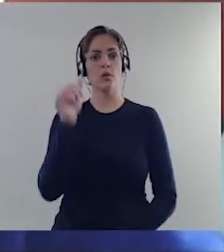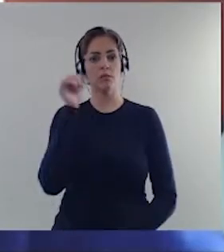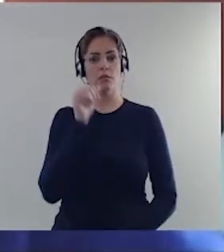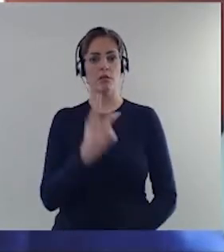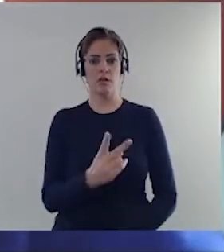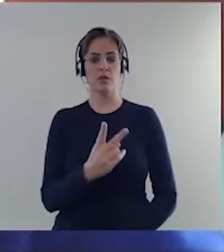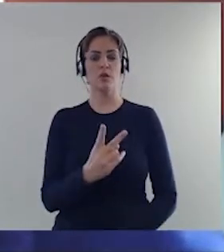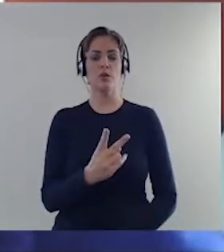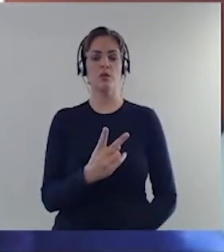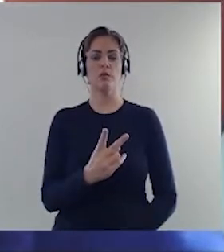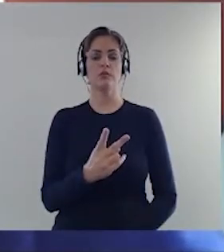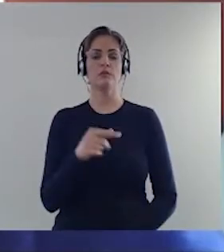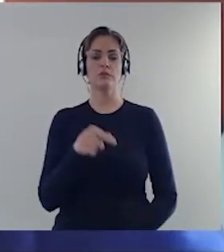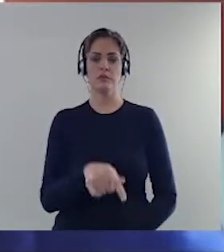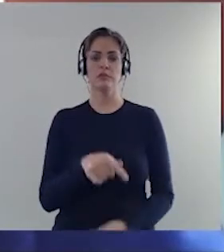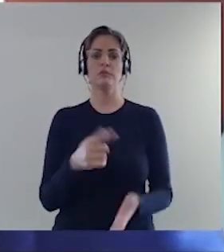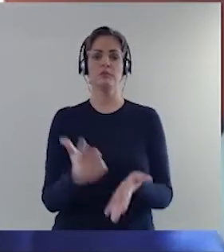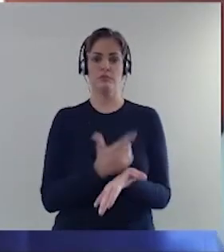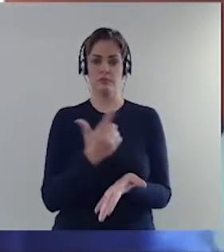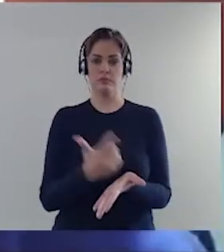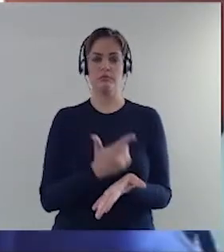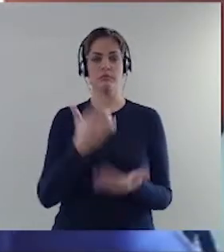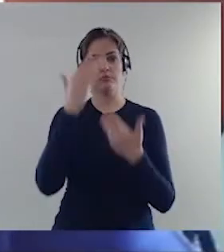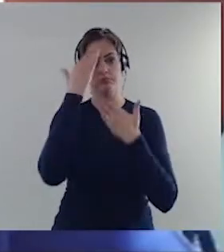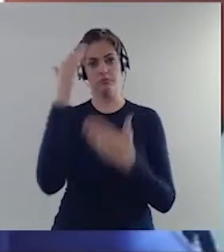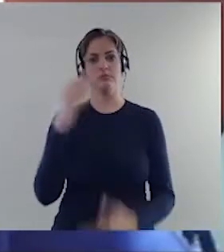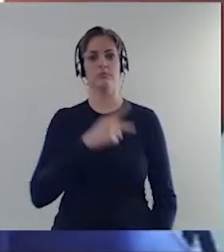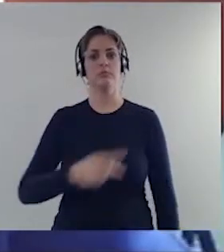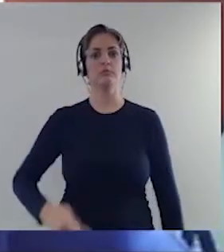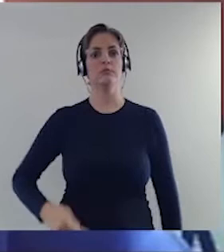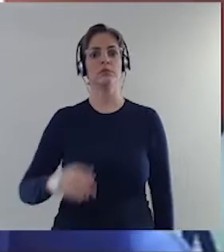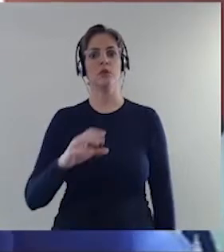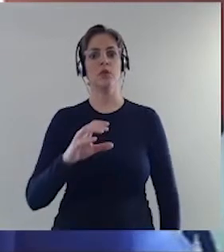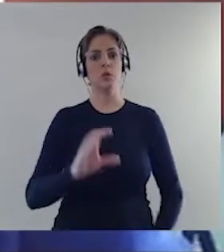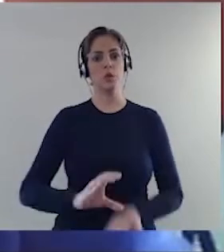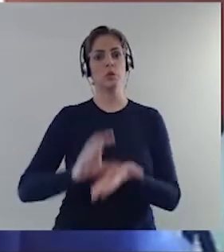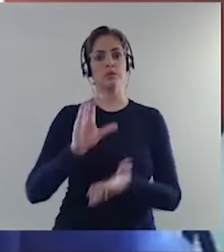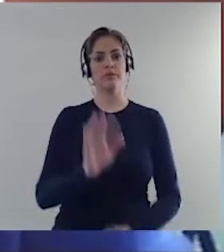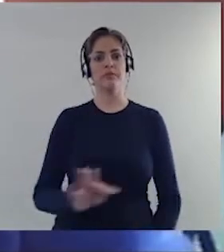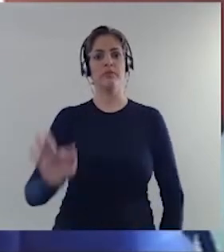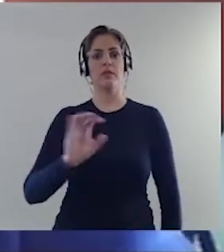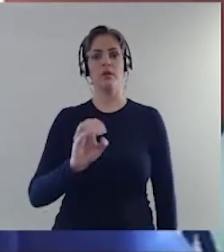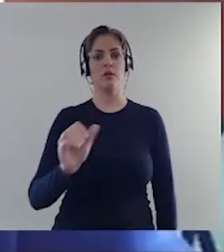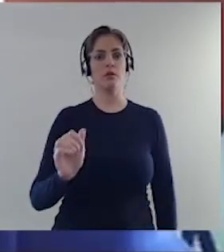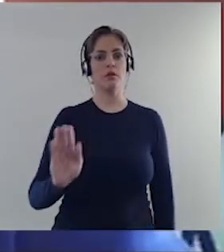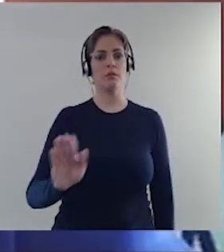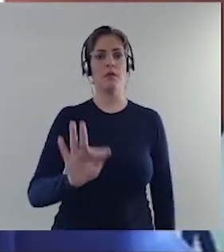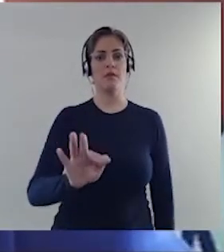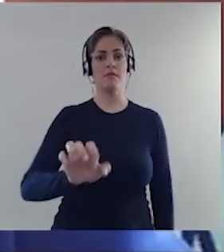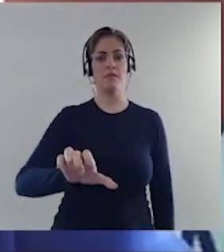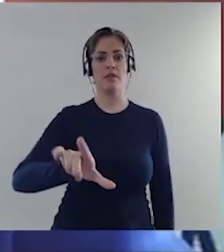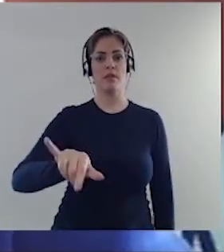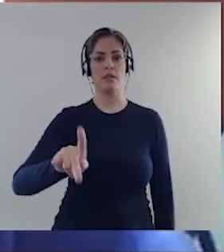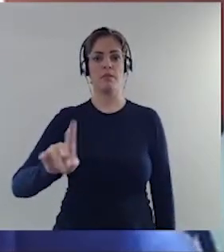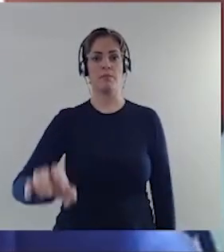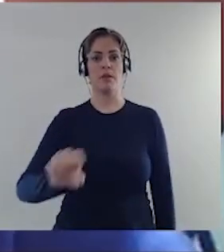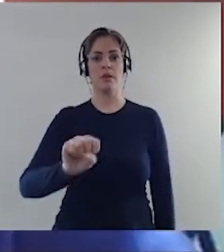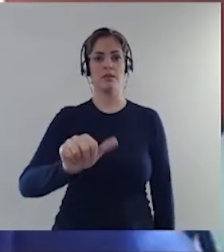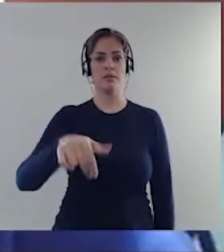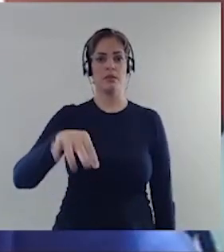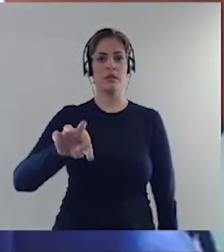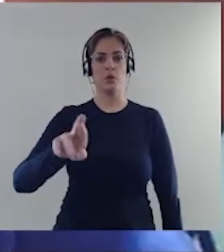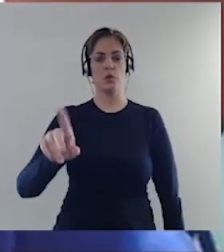coordenadoras desta obra ao presidente do Conselho Federal da OAB, Dr. Felipe Santa Cruz,